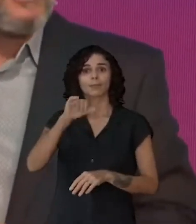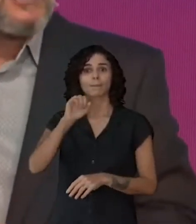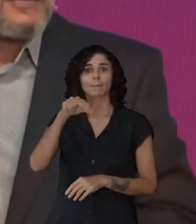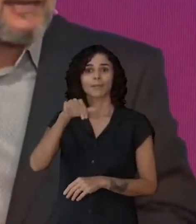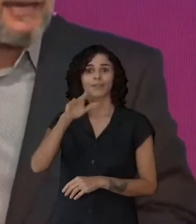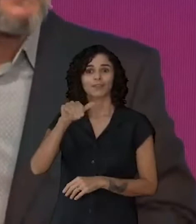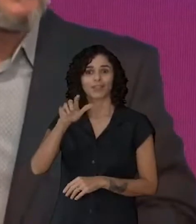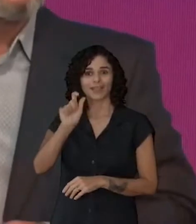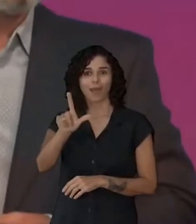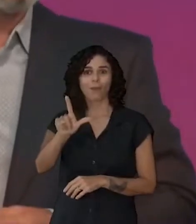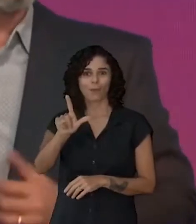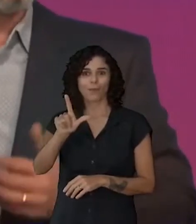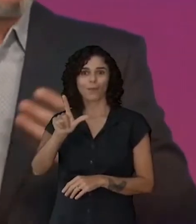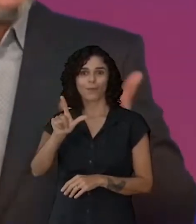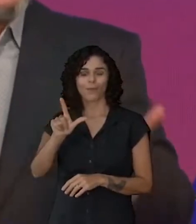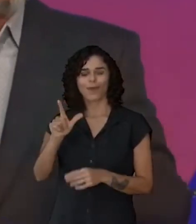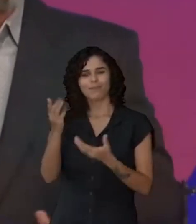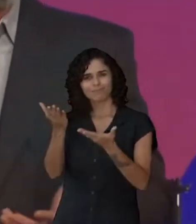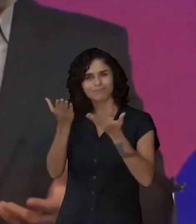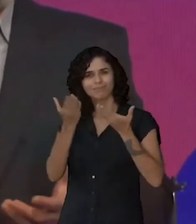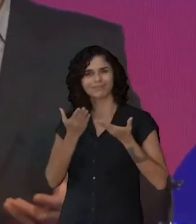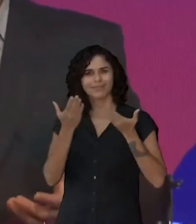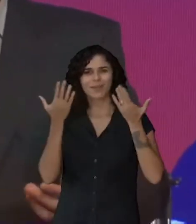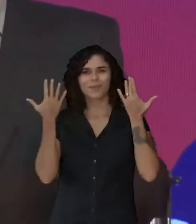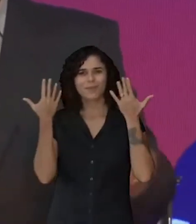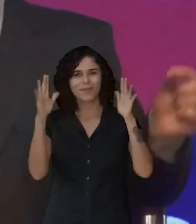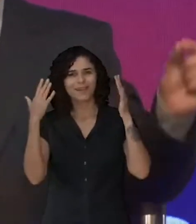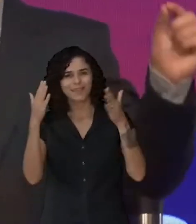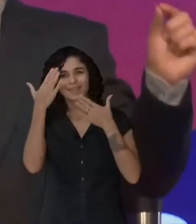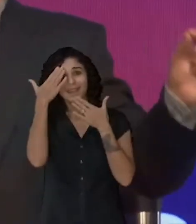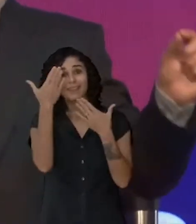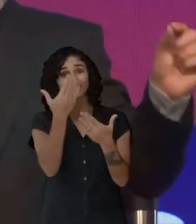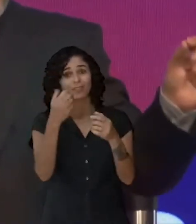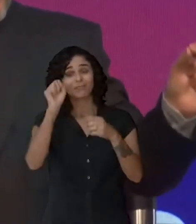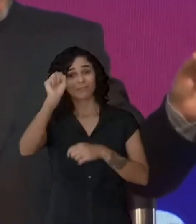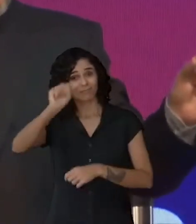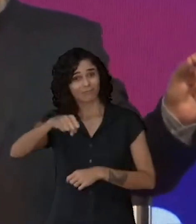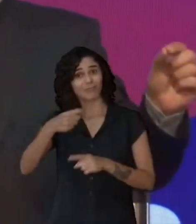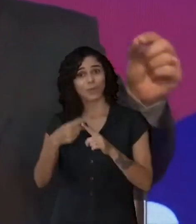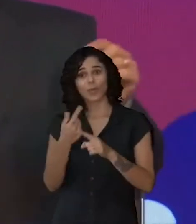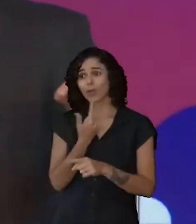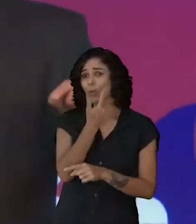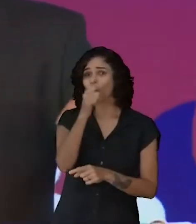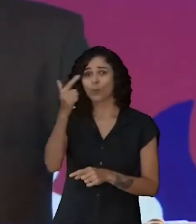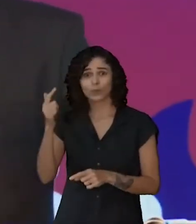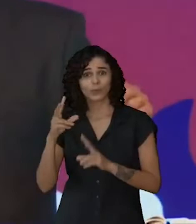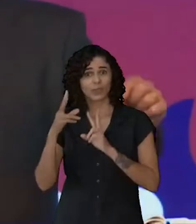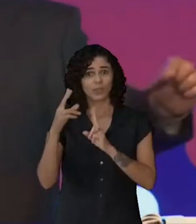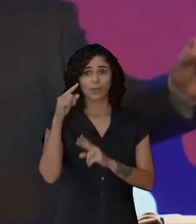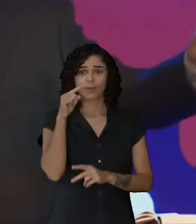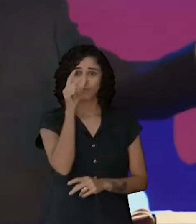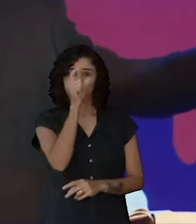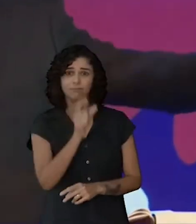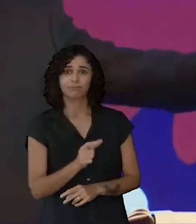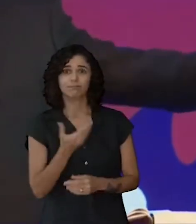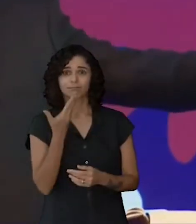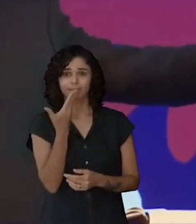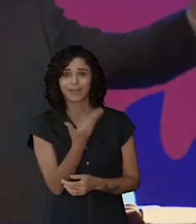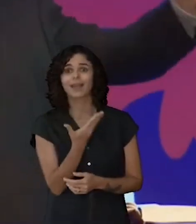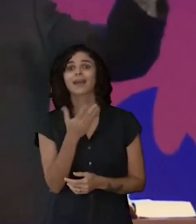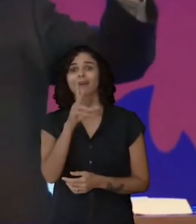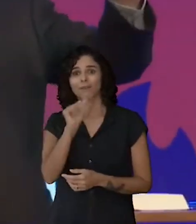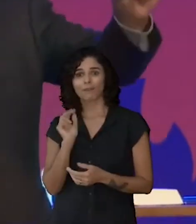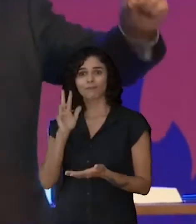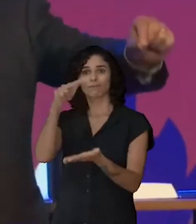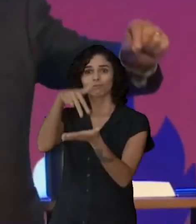com alegria e com gratidão. Porque outros como ela serão